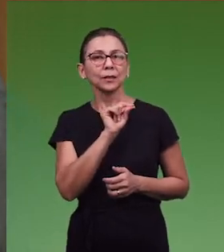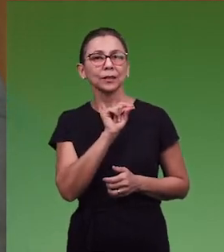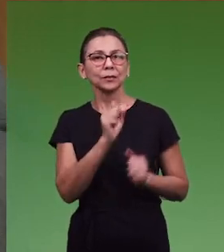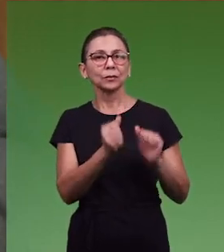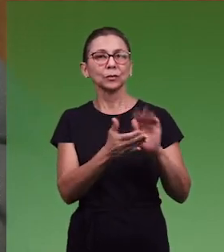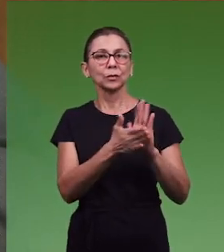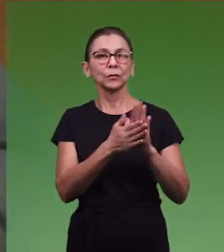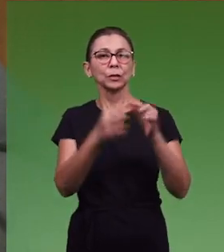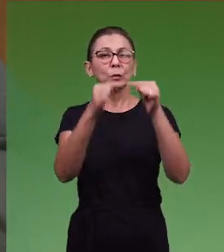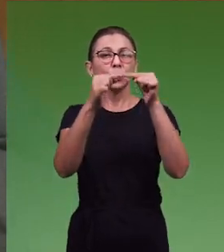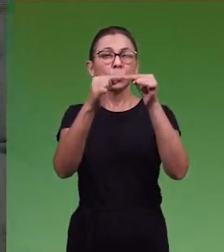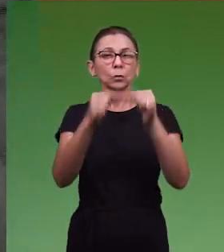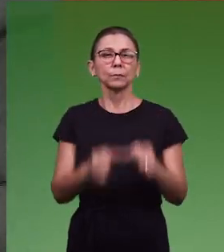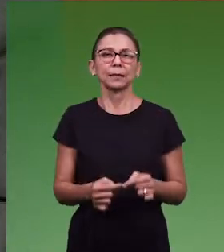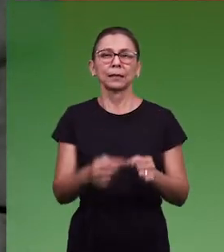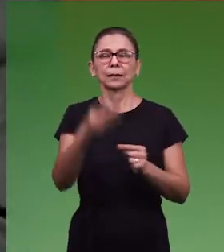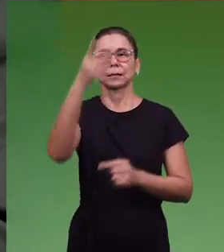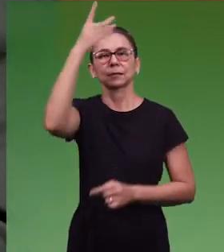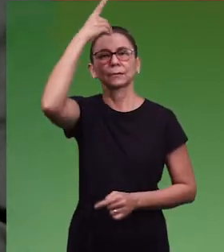dons espirituais.